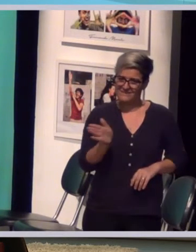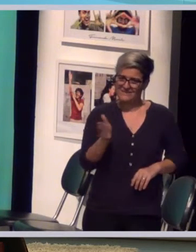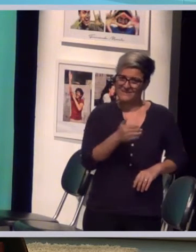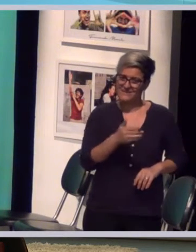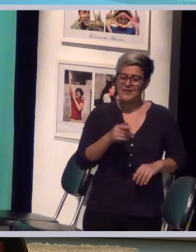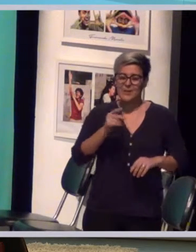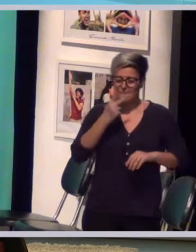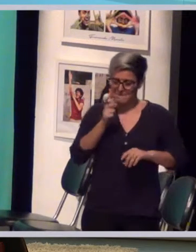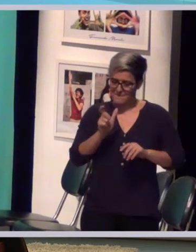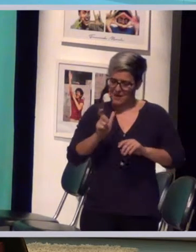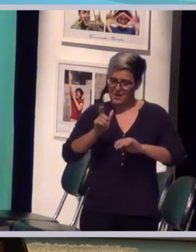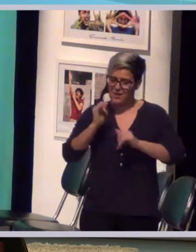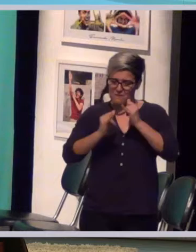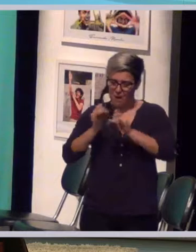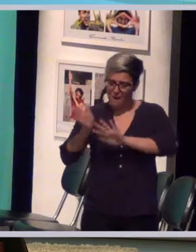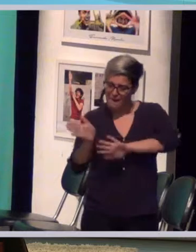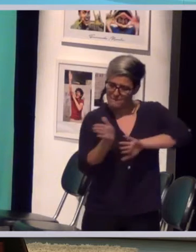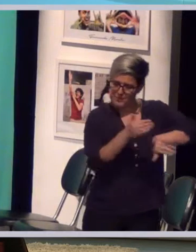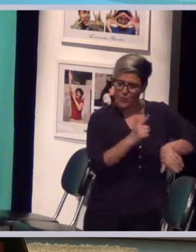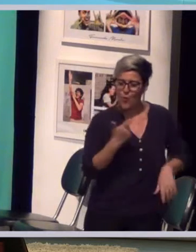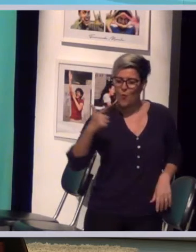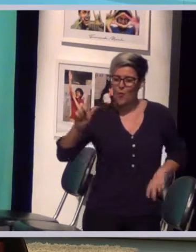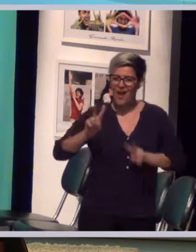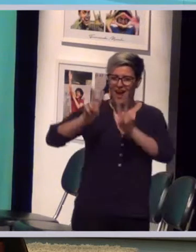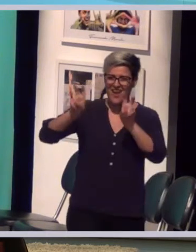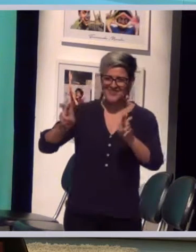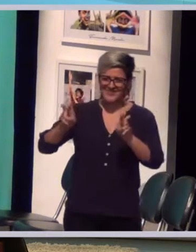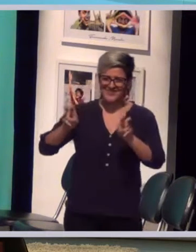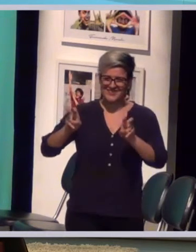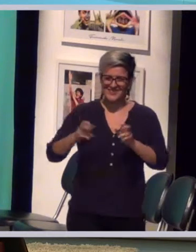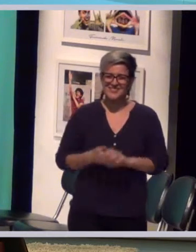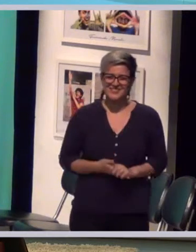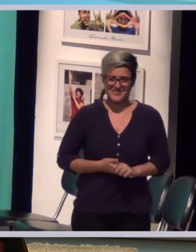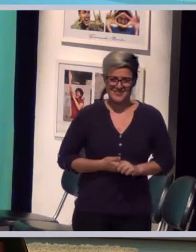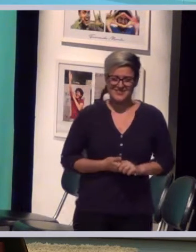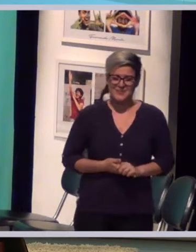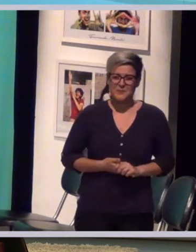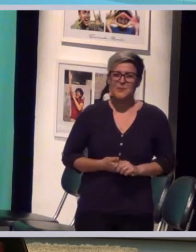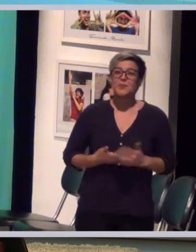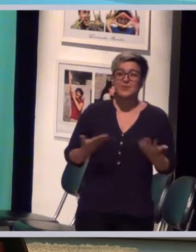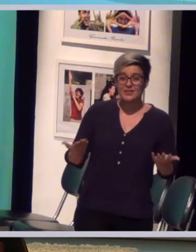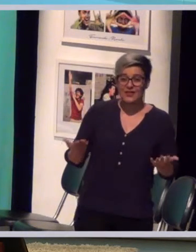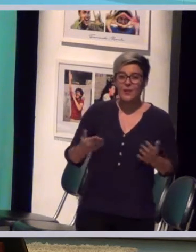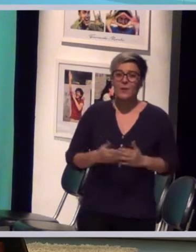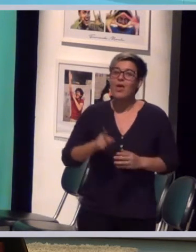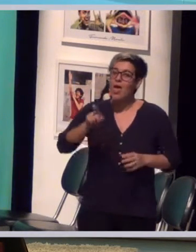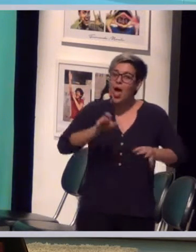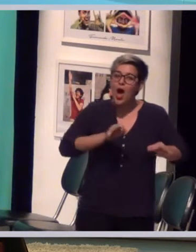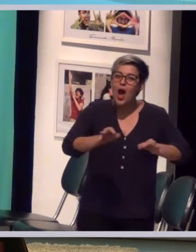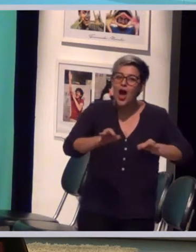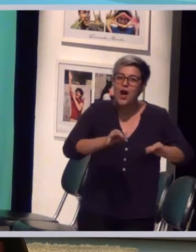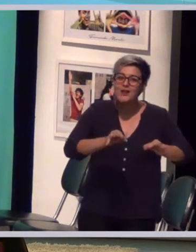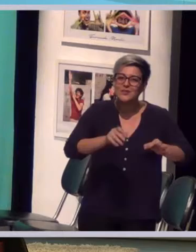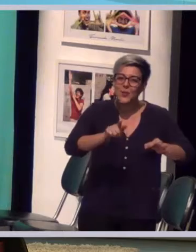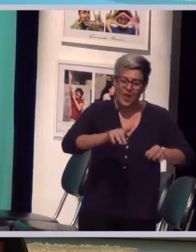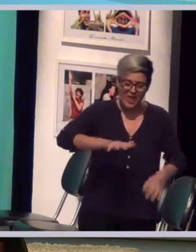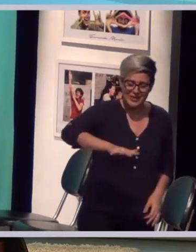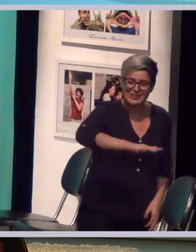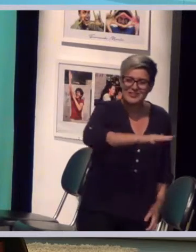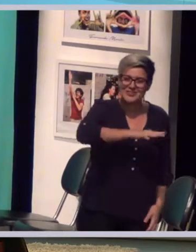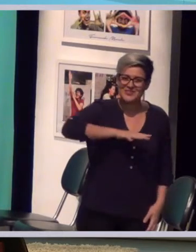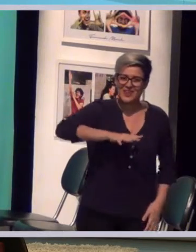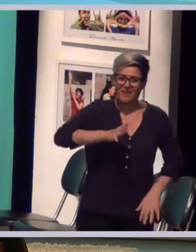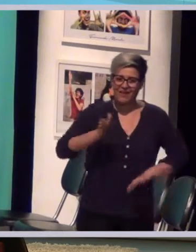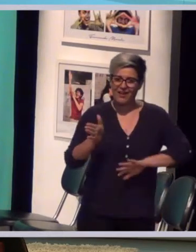A gente joga a informação para o lado, tipo, não, isso aqui já foi, agora eu vou falar de uma outra coisa. Isso é uma organização no espaço.